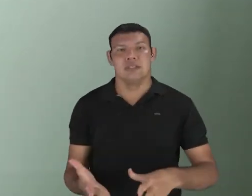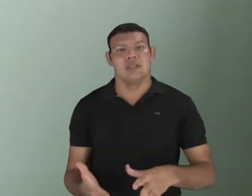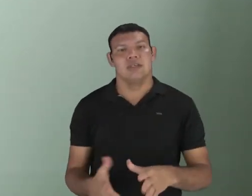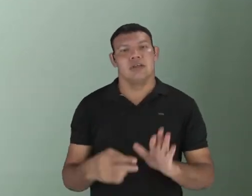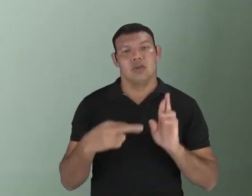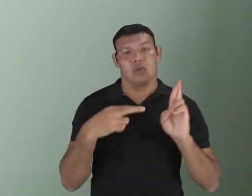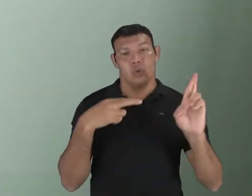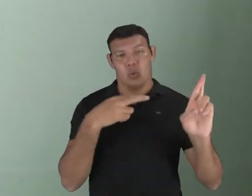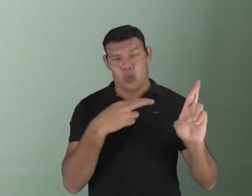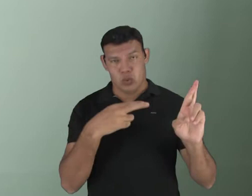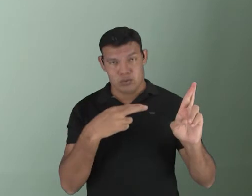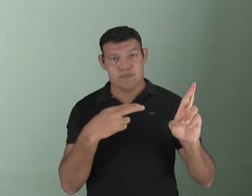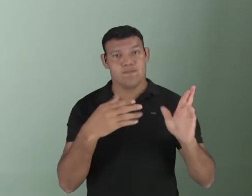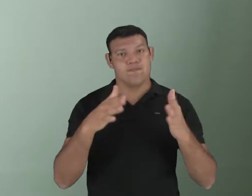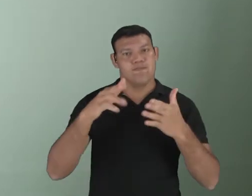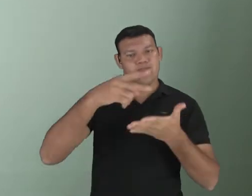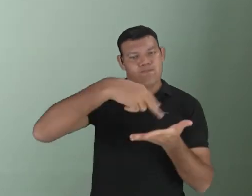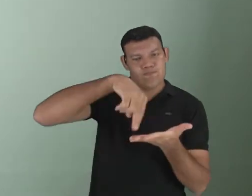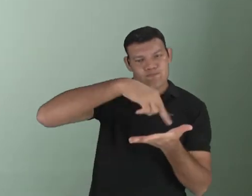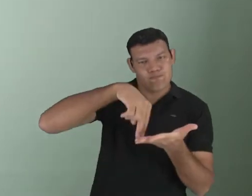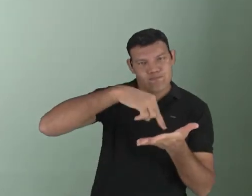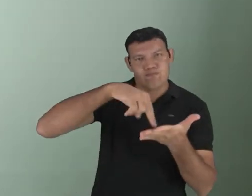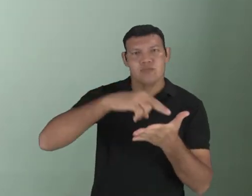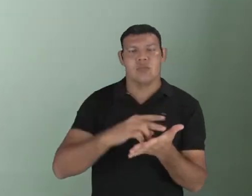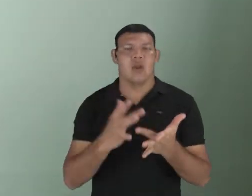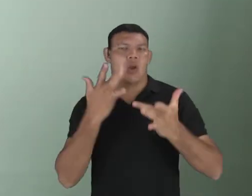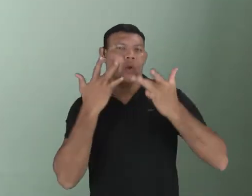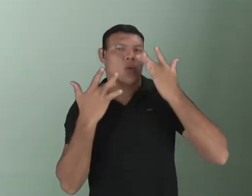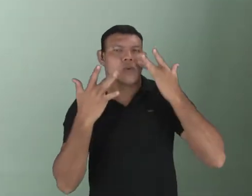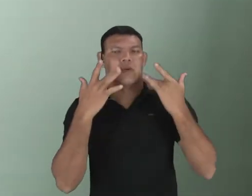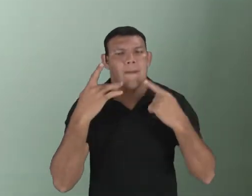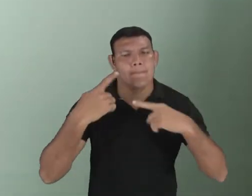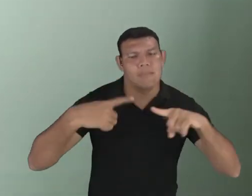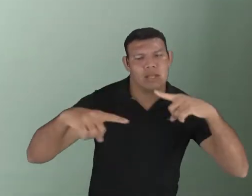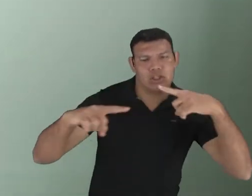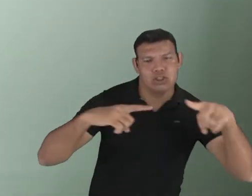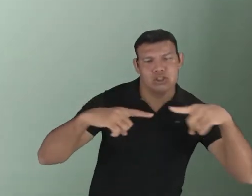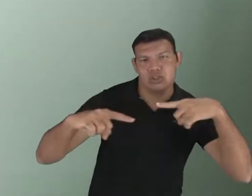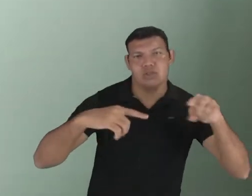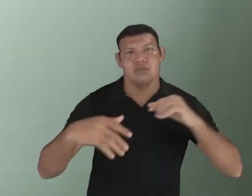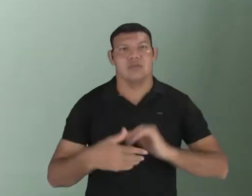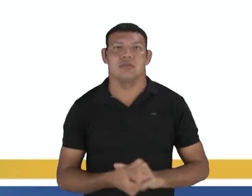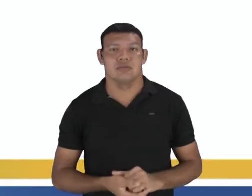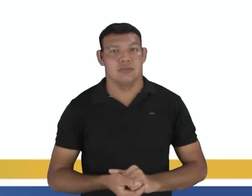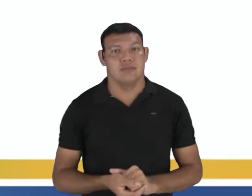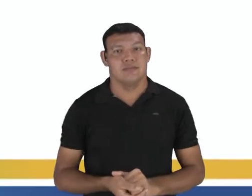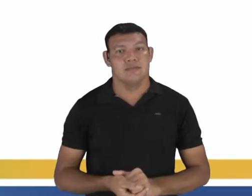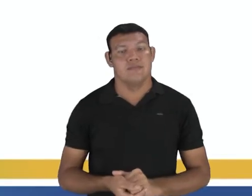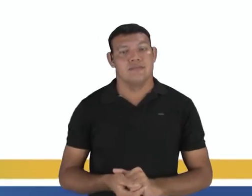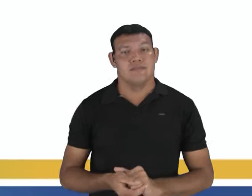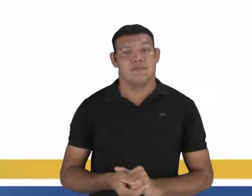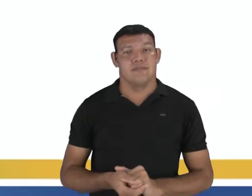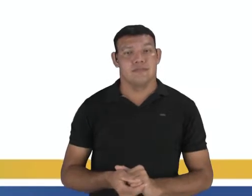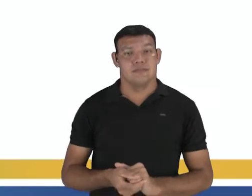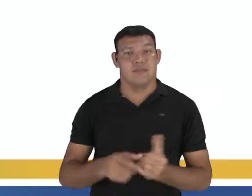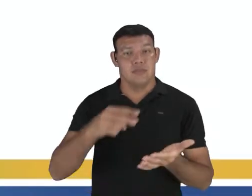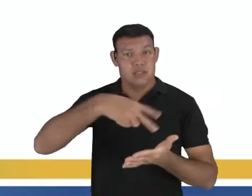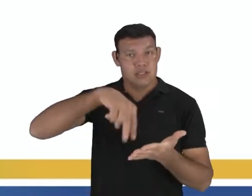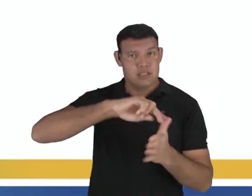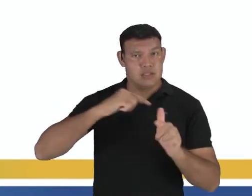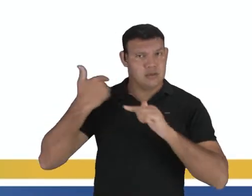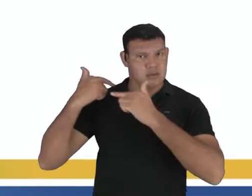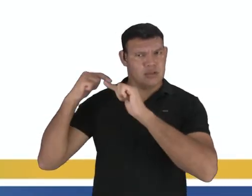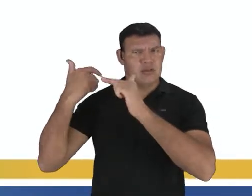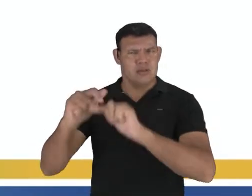a representar através da dança, por exemplo, uma peça musical. A dança clássica exige